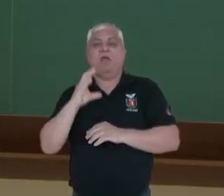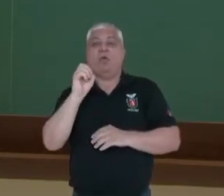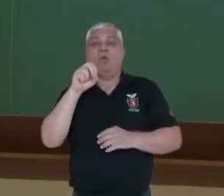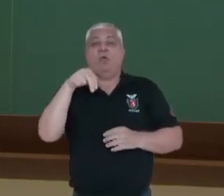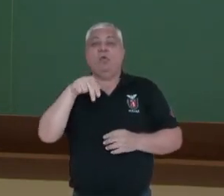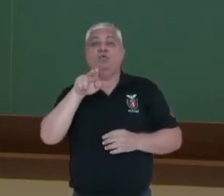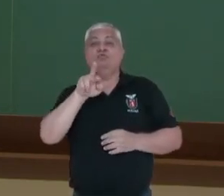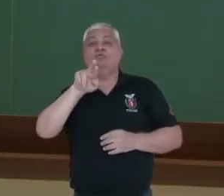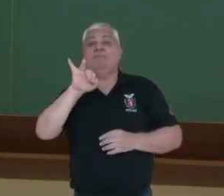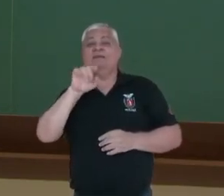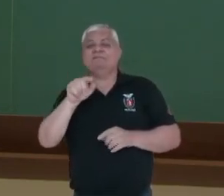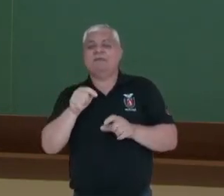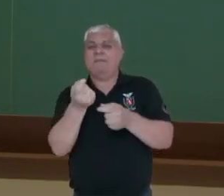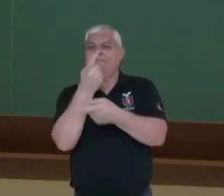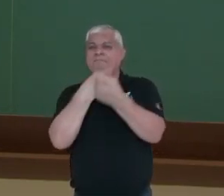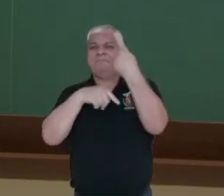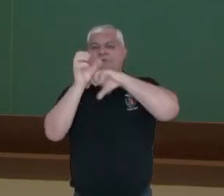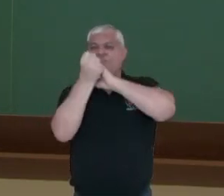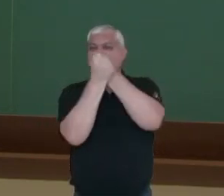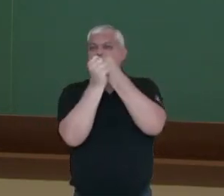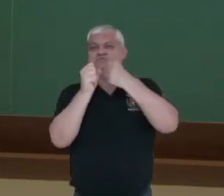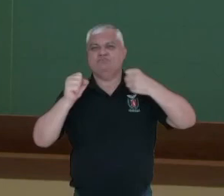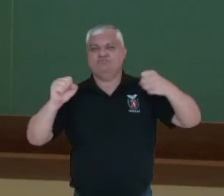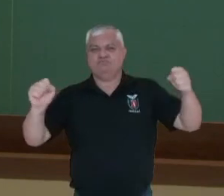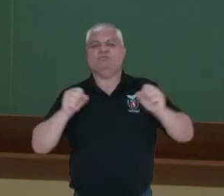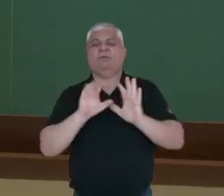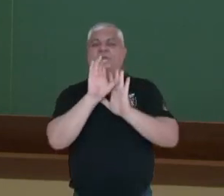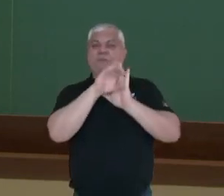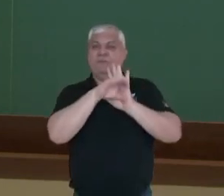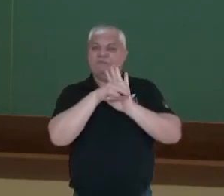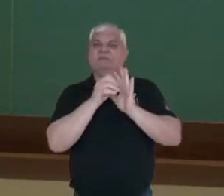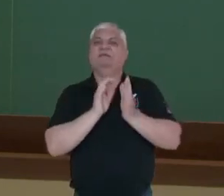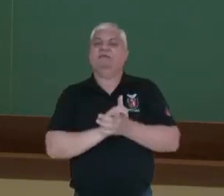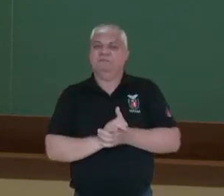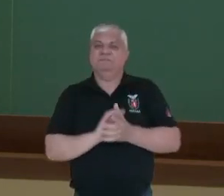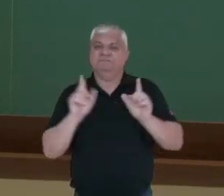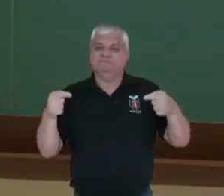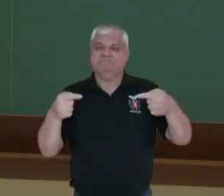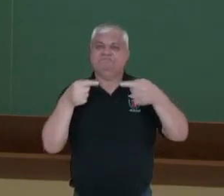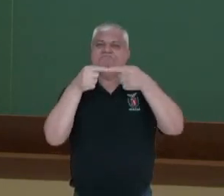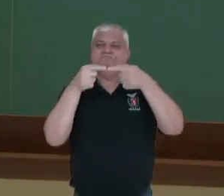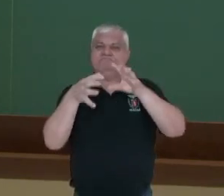a expansão da mancha urbana e todos os conceitos pensados